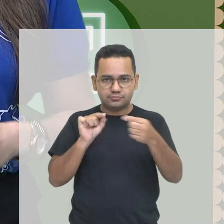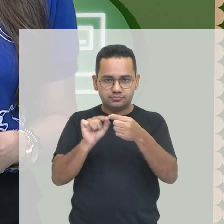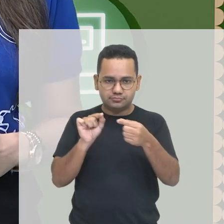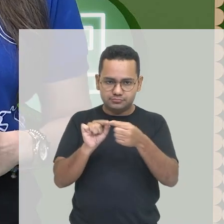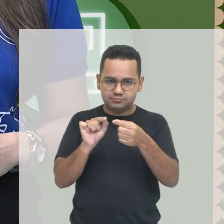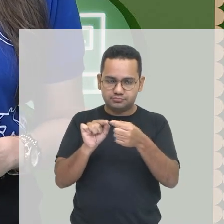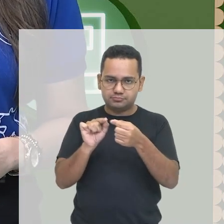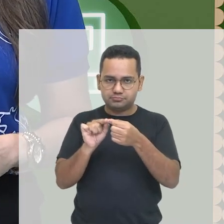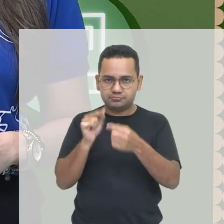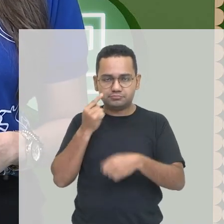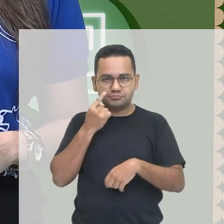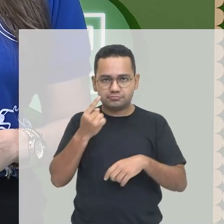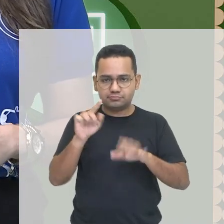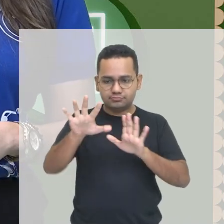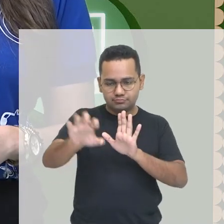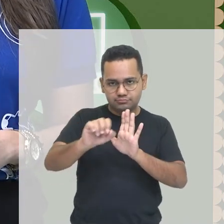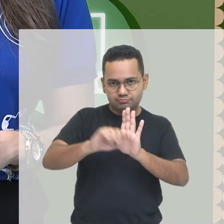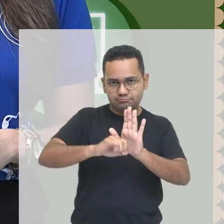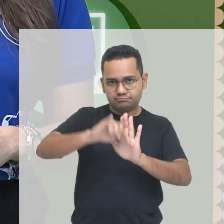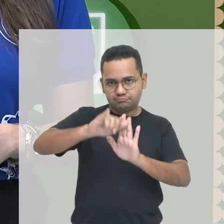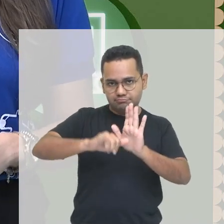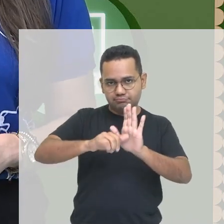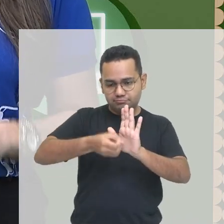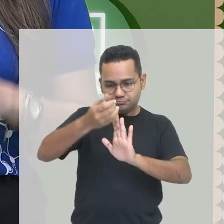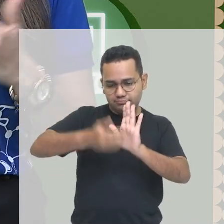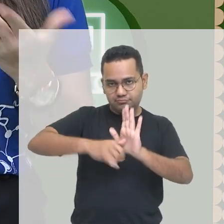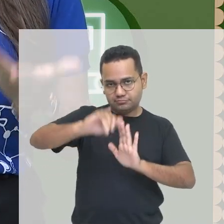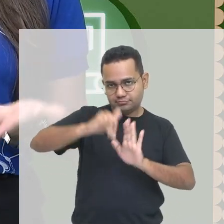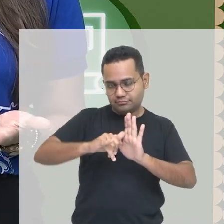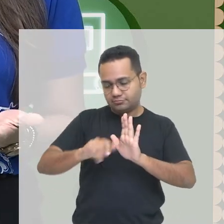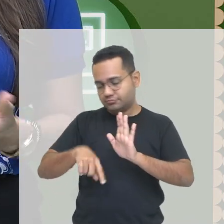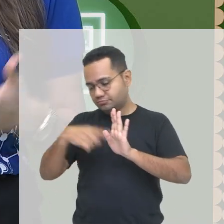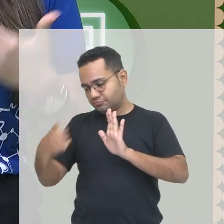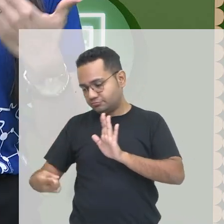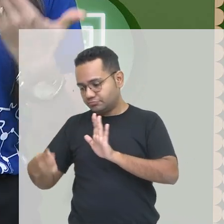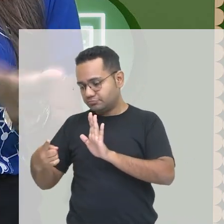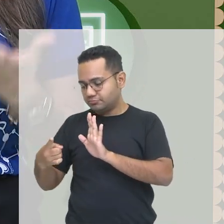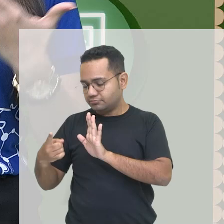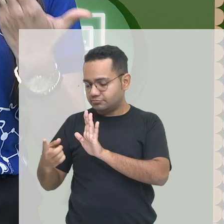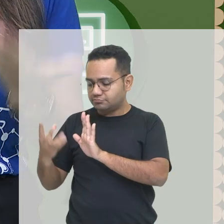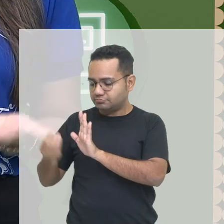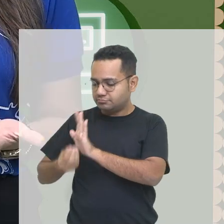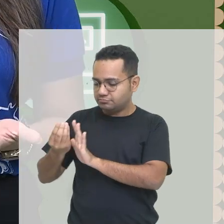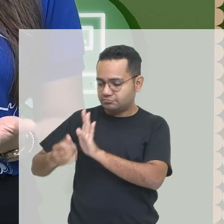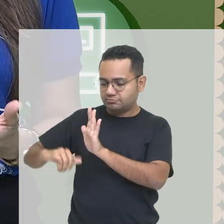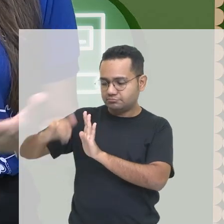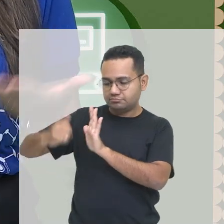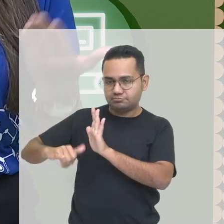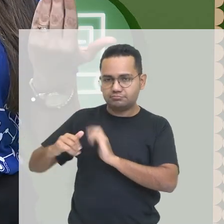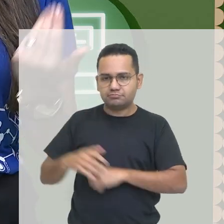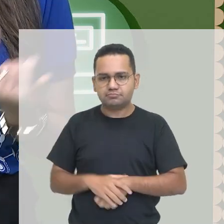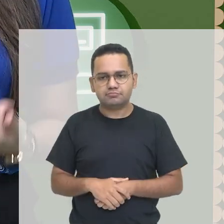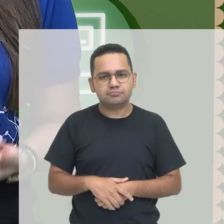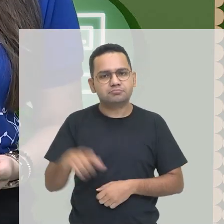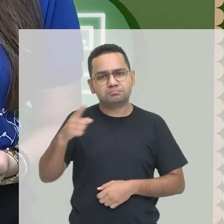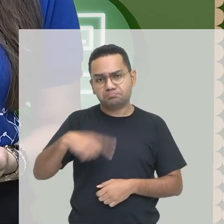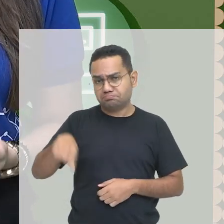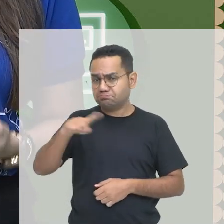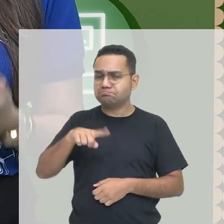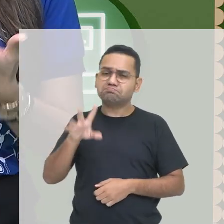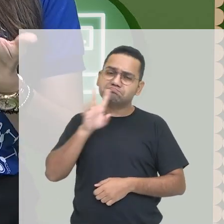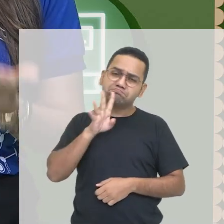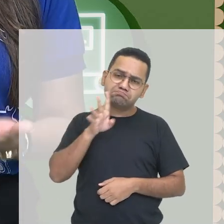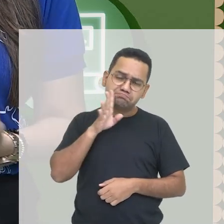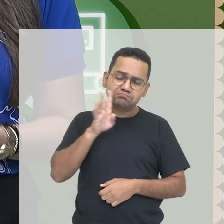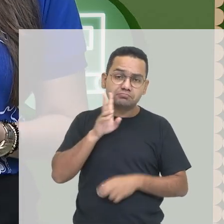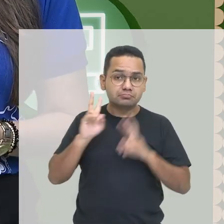heterotróficos e seres autotróficos, né? Que vocês vão ouvir falar bastante, já ouviram falar em